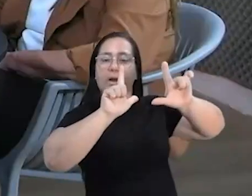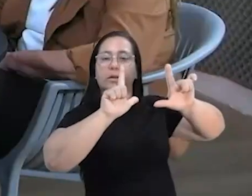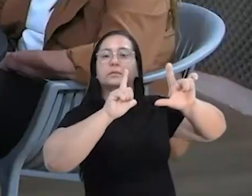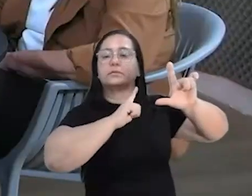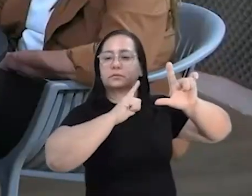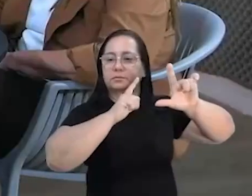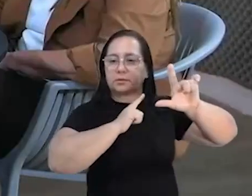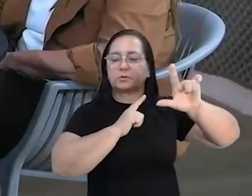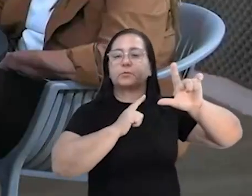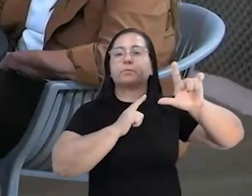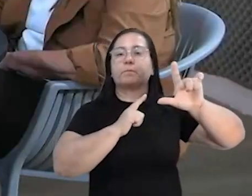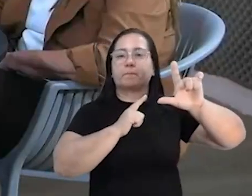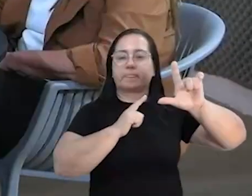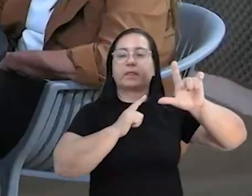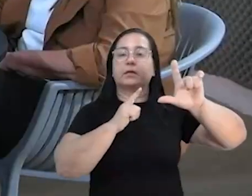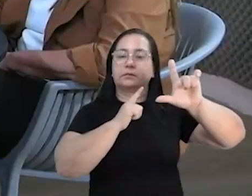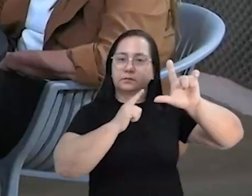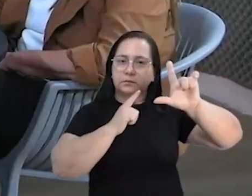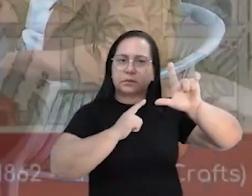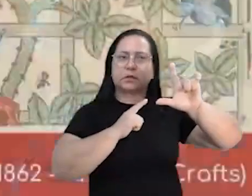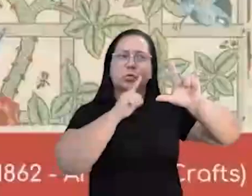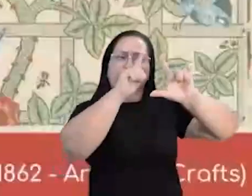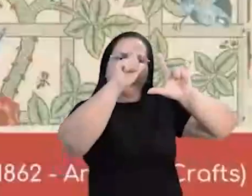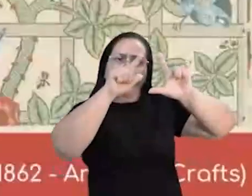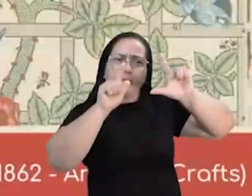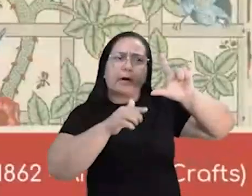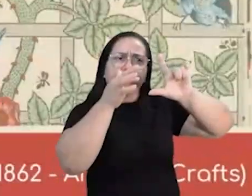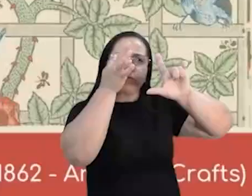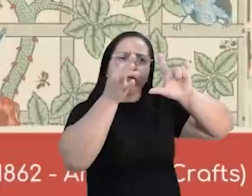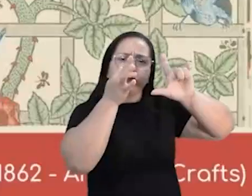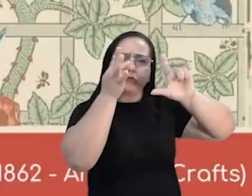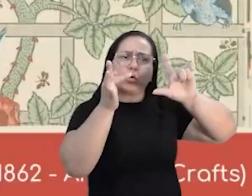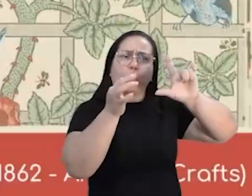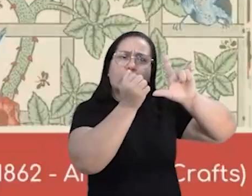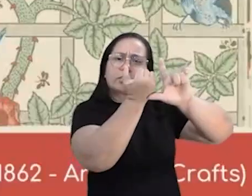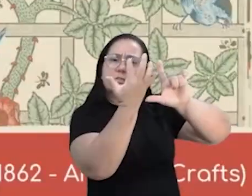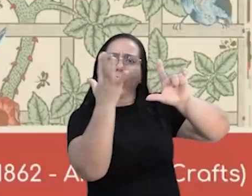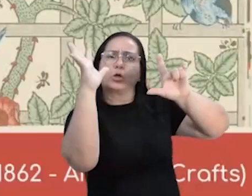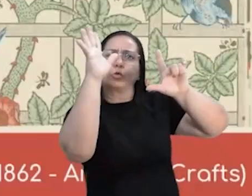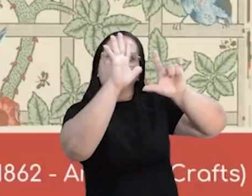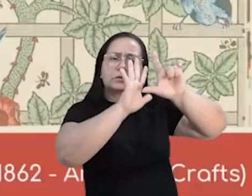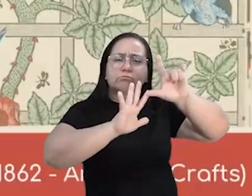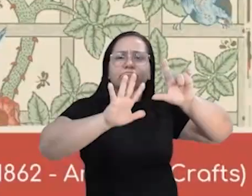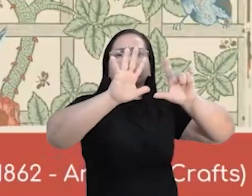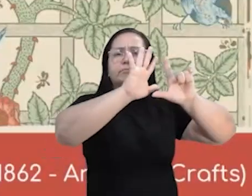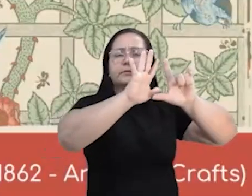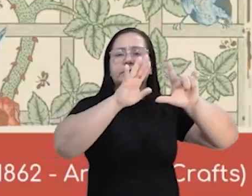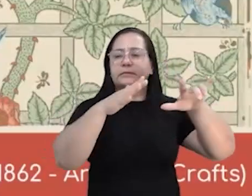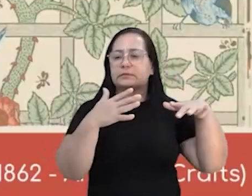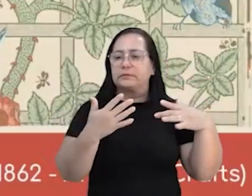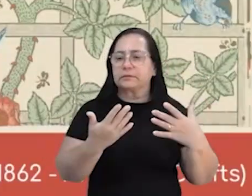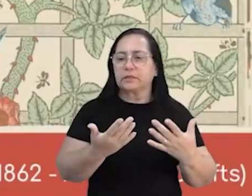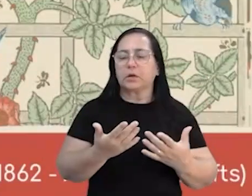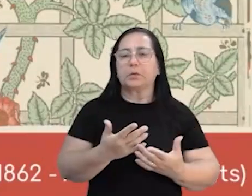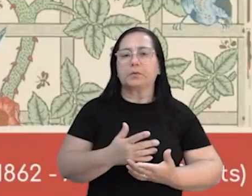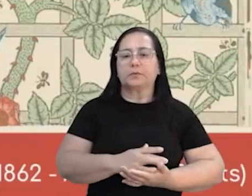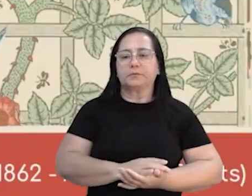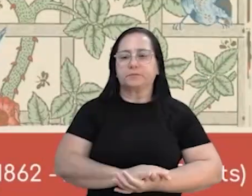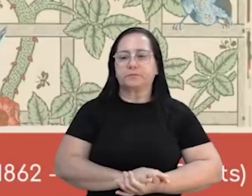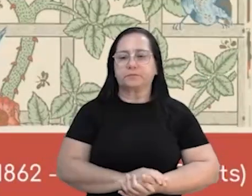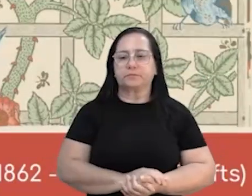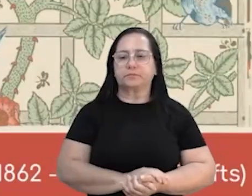trazendo esses elementos florais, elementos da natureza. E foi